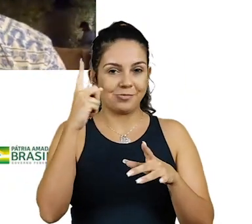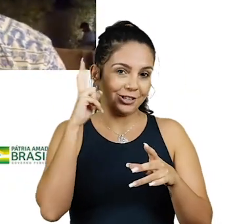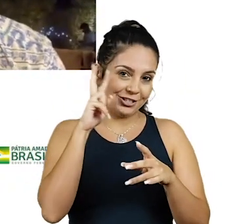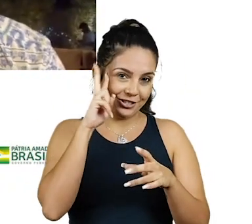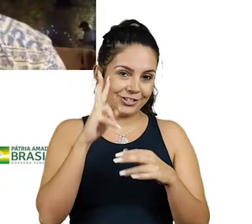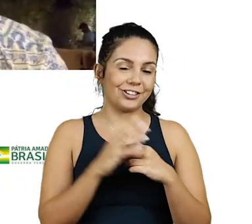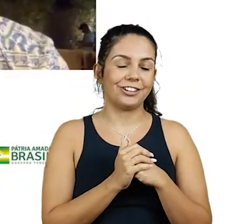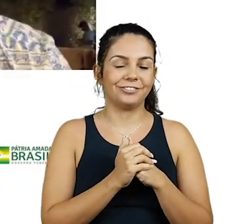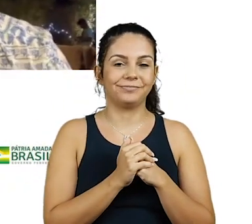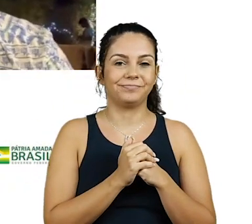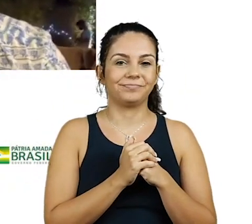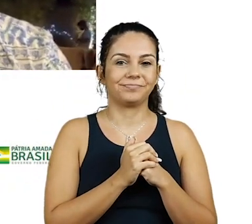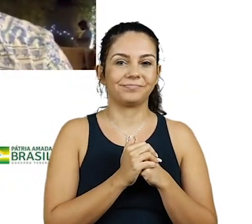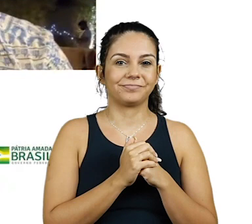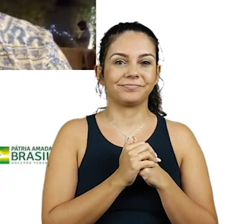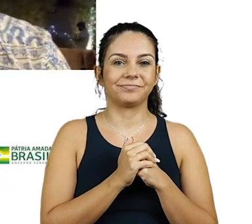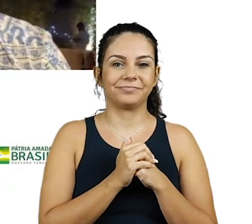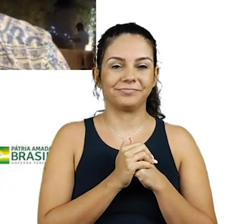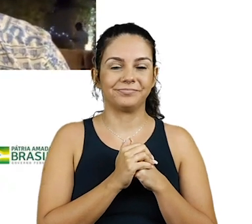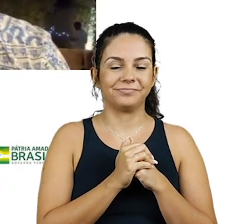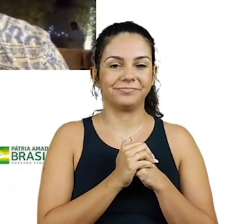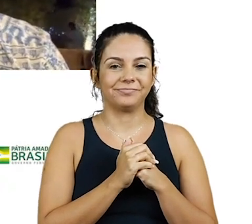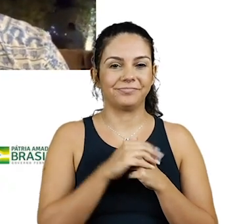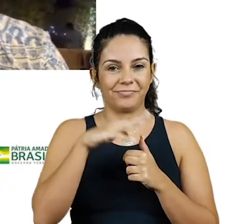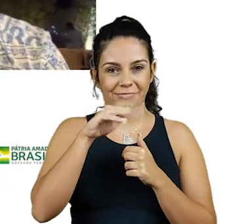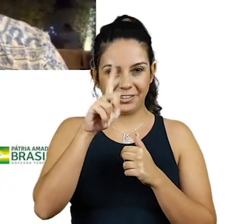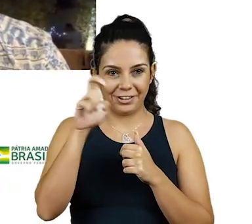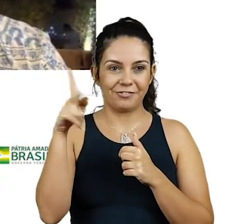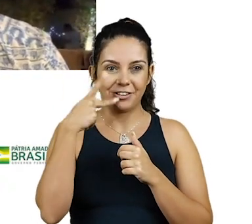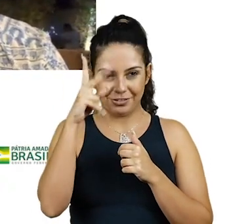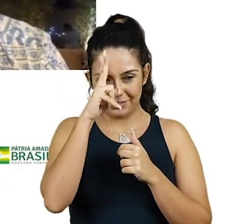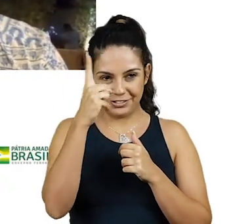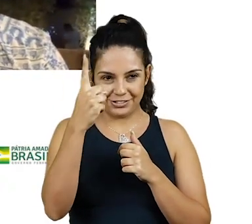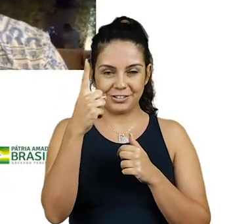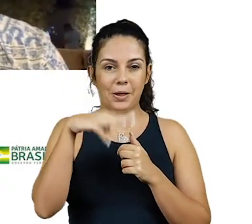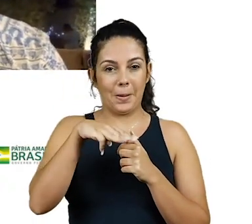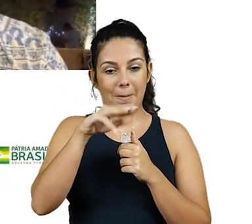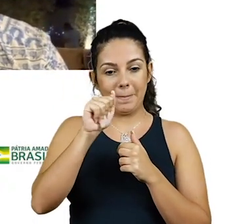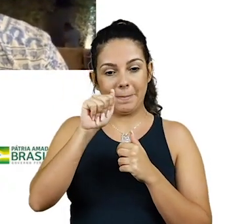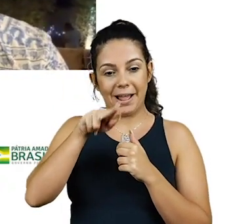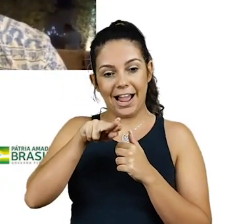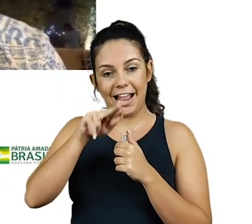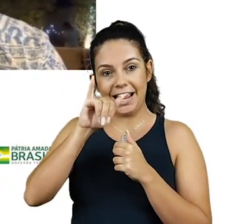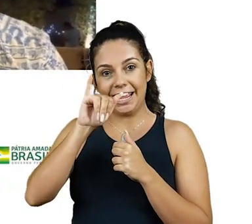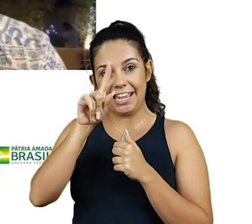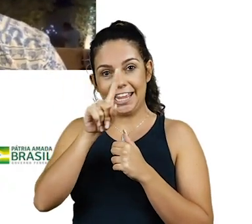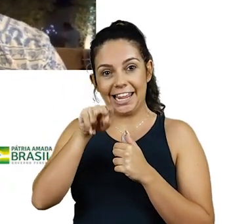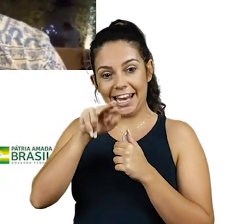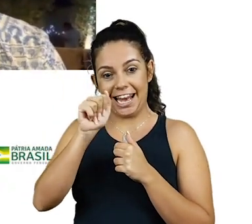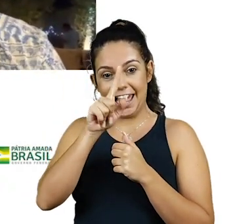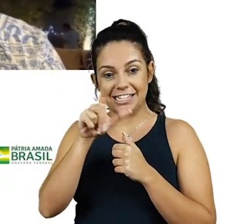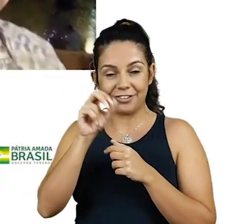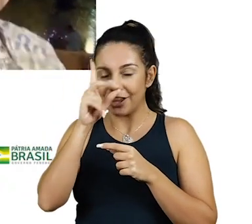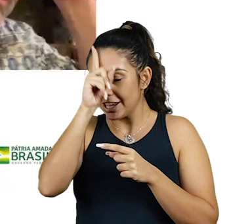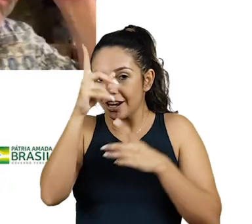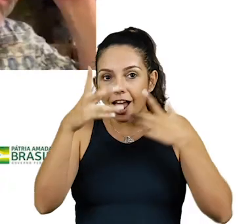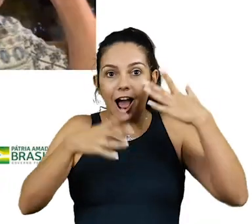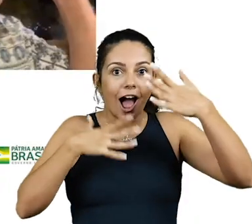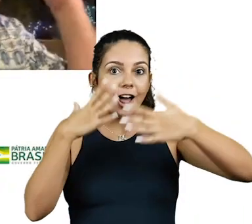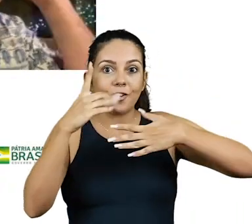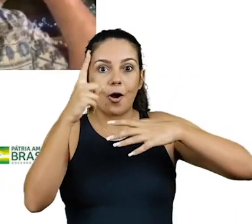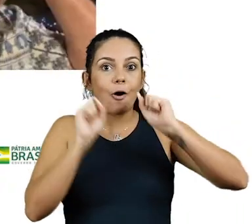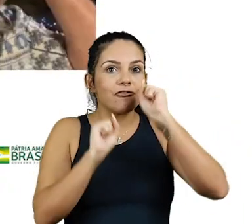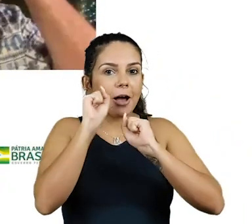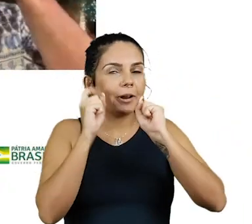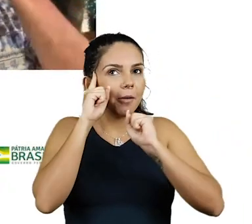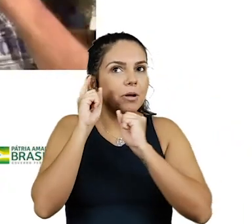história aí, como diz, né? Uma maquinação, como diz a Miguel Wisnik, é uma maquinação. É uma maquinação. Mas aí tem uma questão,